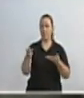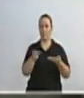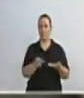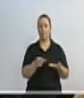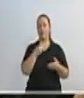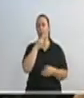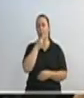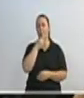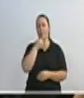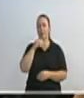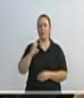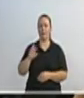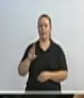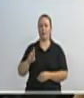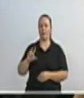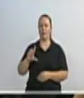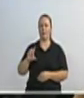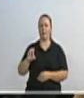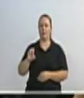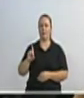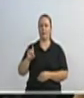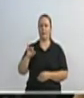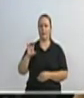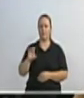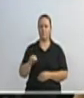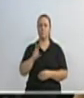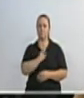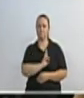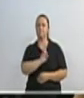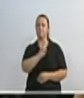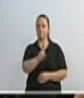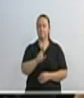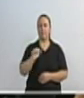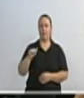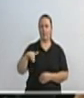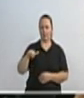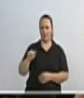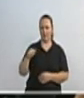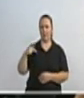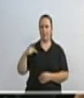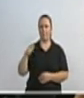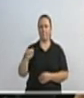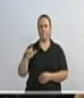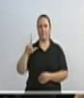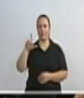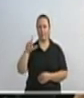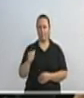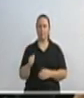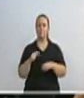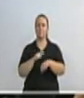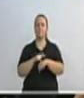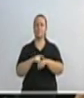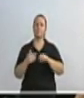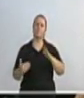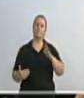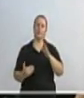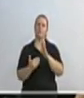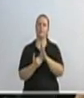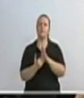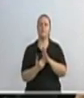Elédio Pering, representando a deputada Ana Paula Lima, para fazer uso da palavra pelo tempo de até 5 minutos.